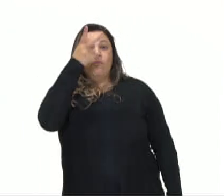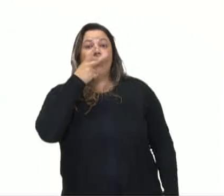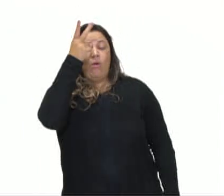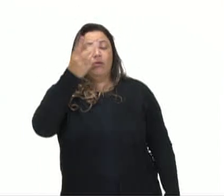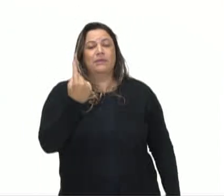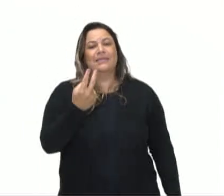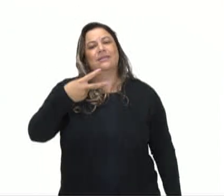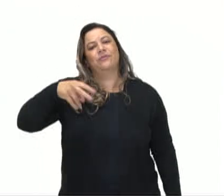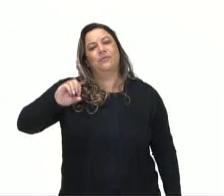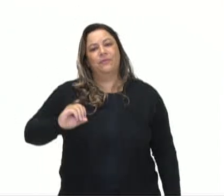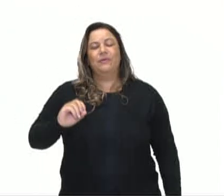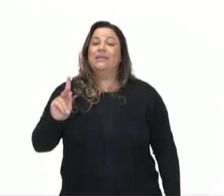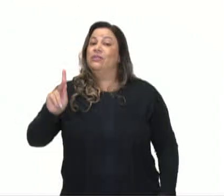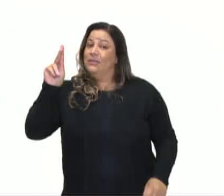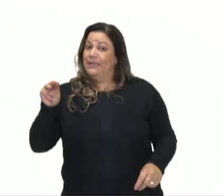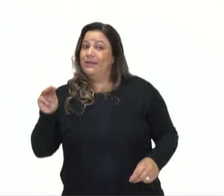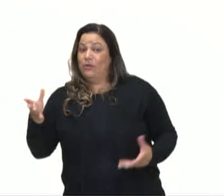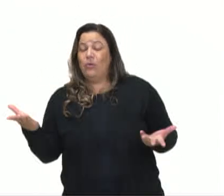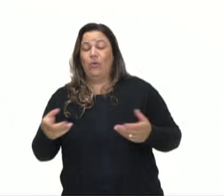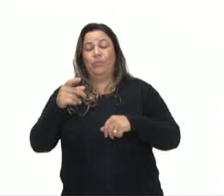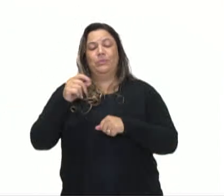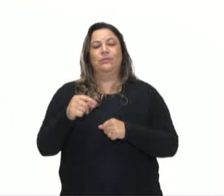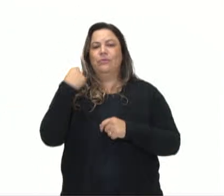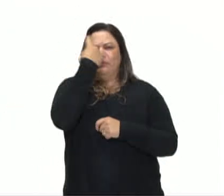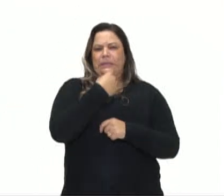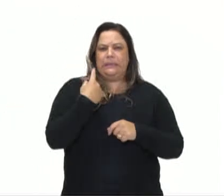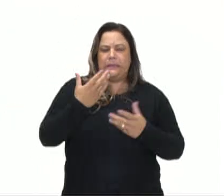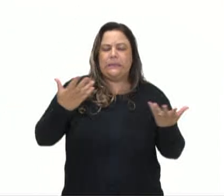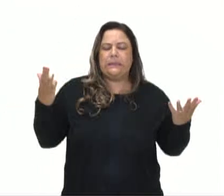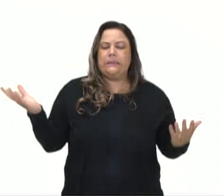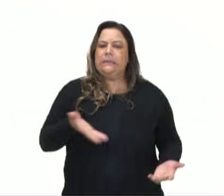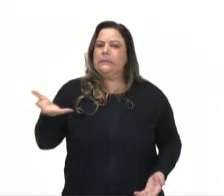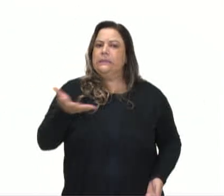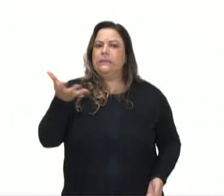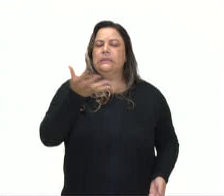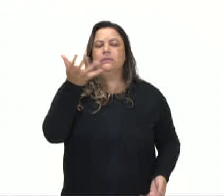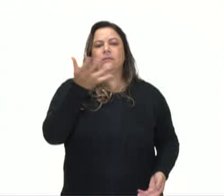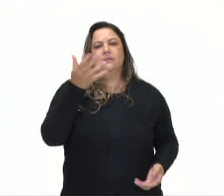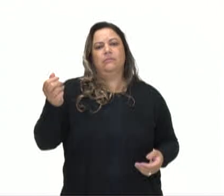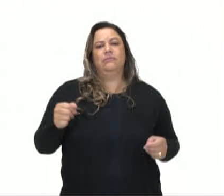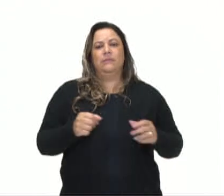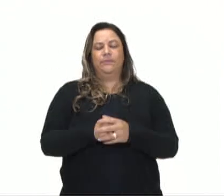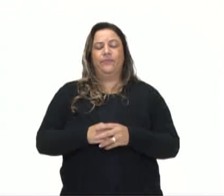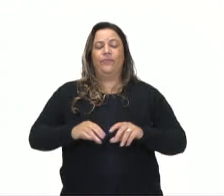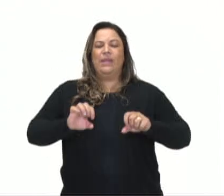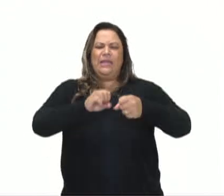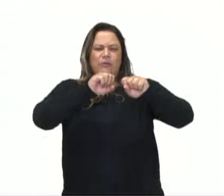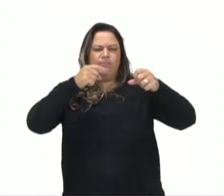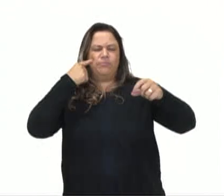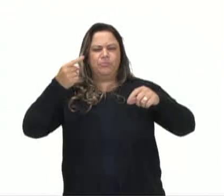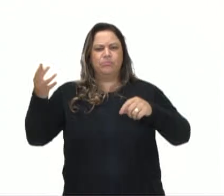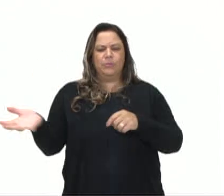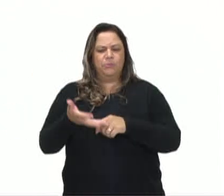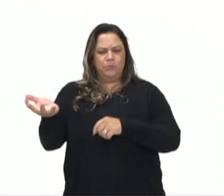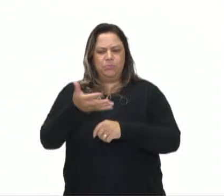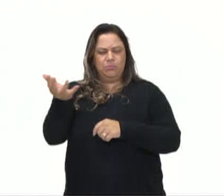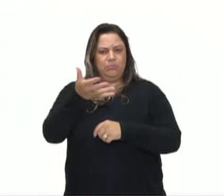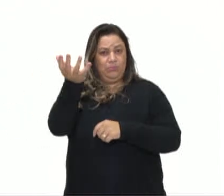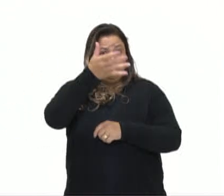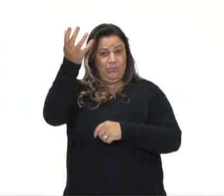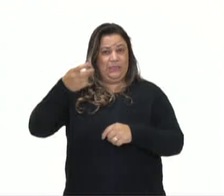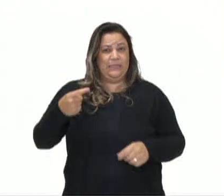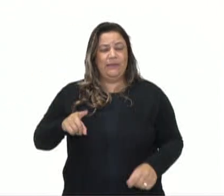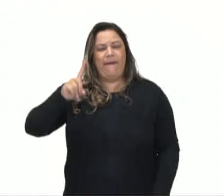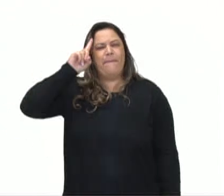120 km por hora, com um diâmetro que pode variar entre 200 e 400 km, podendo durar por